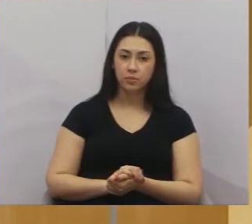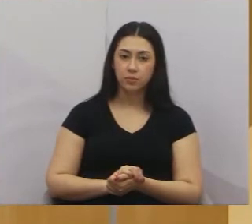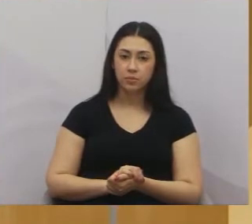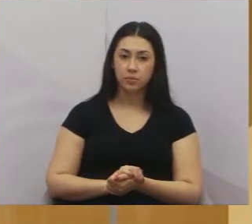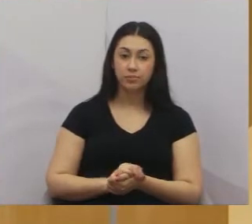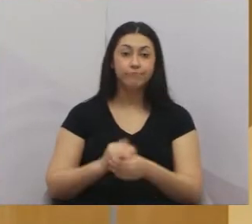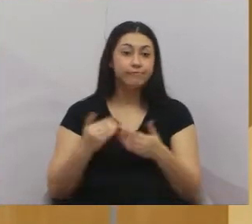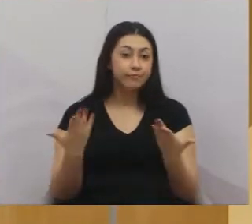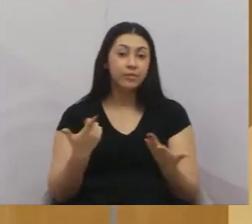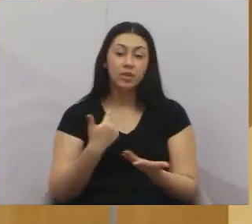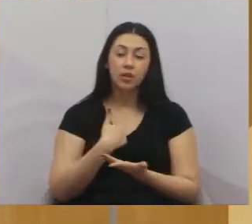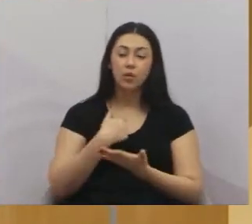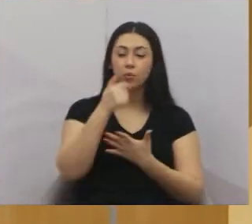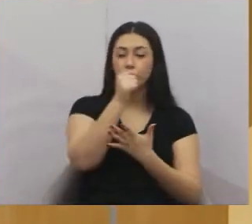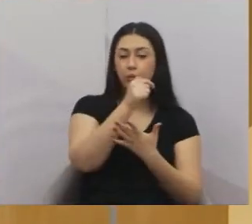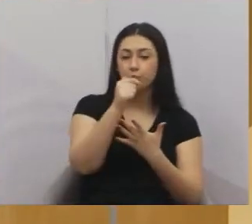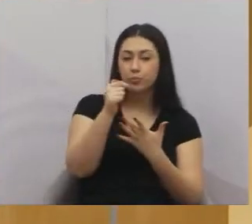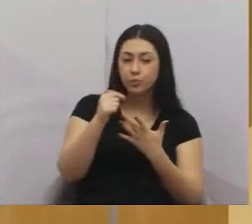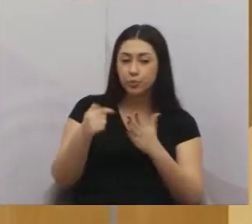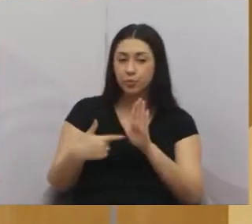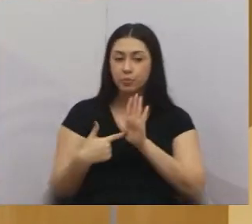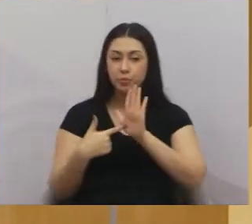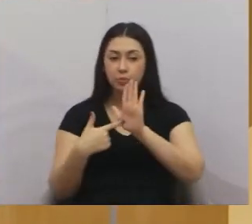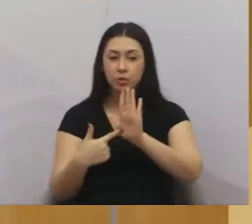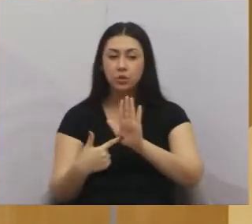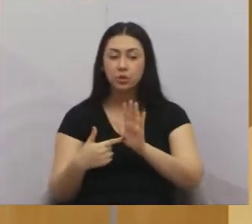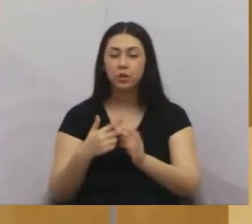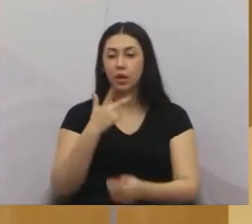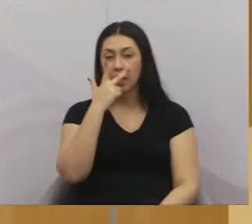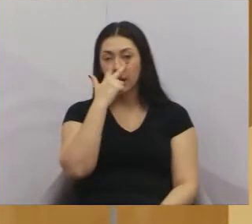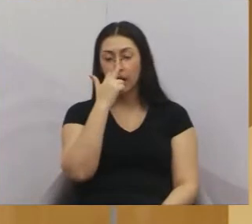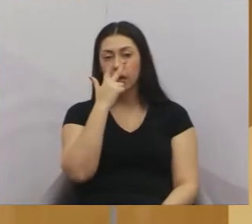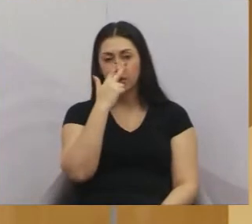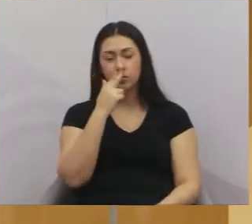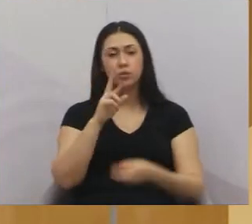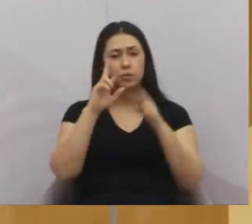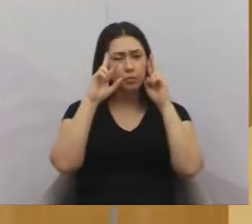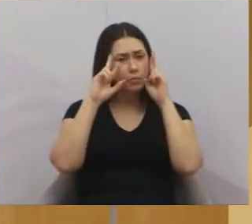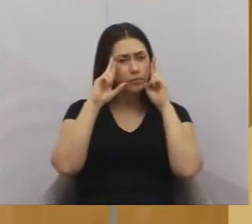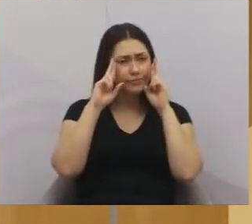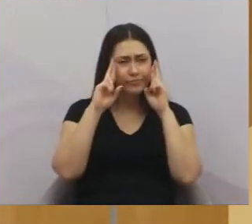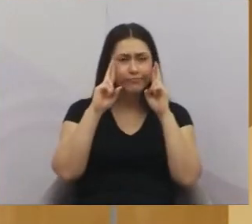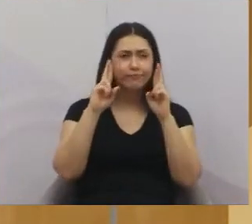Então é isso, fiz as minhas considerações, acho que com muito respeito,